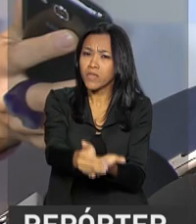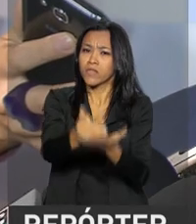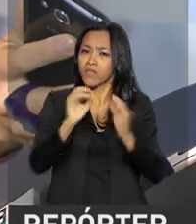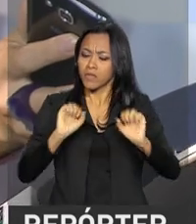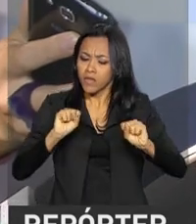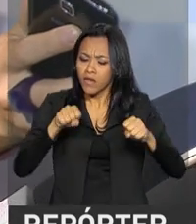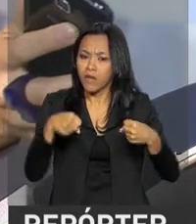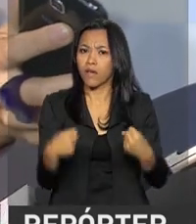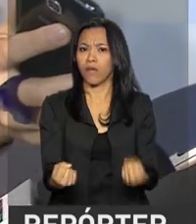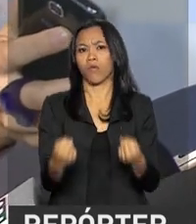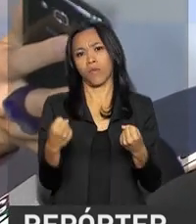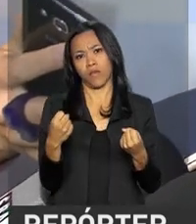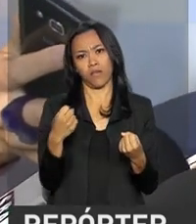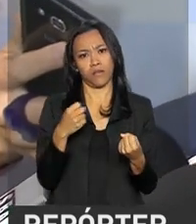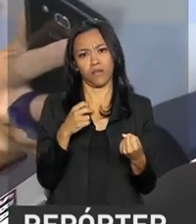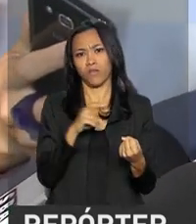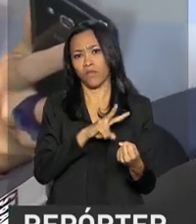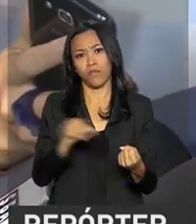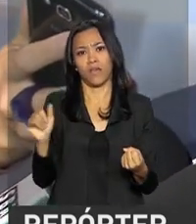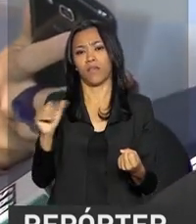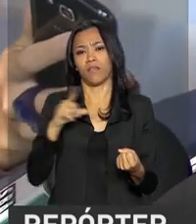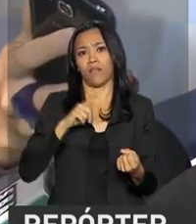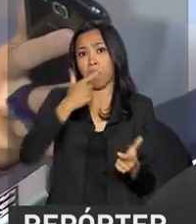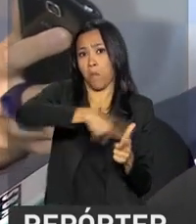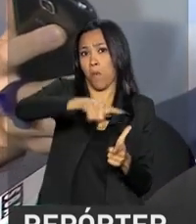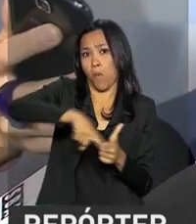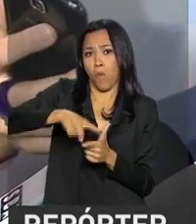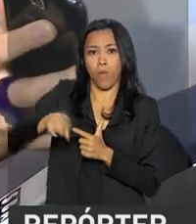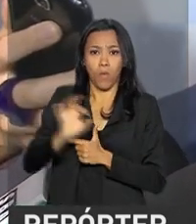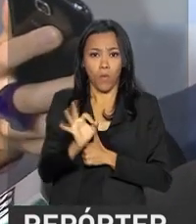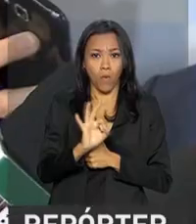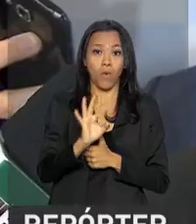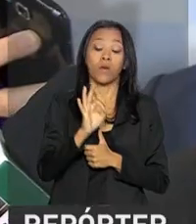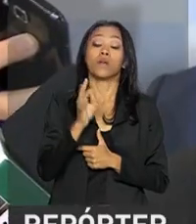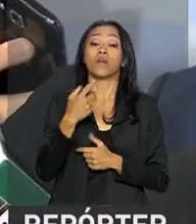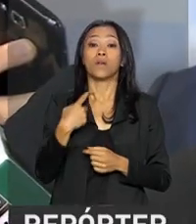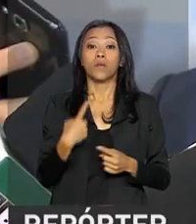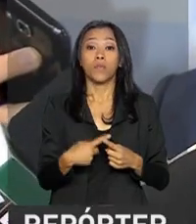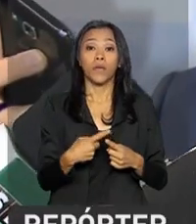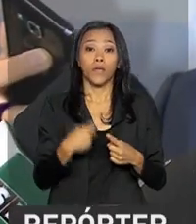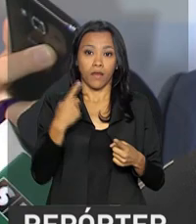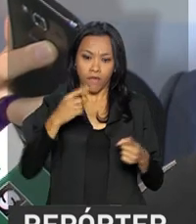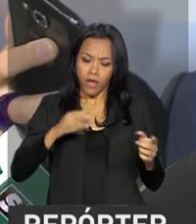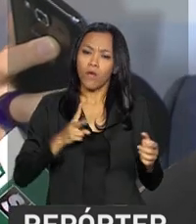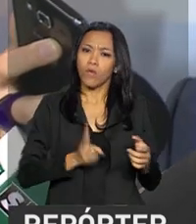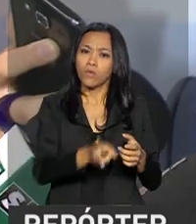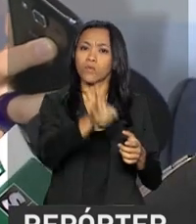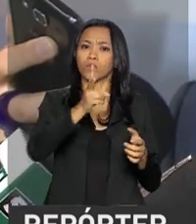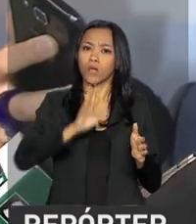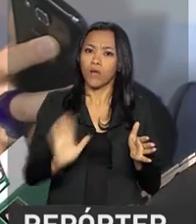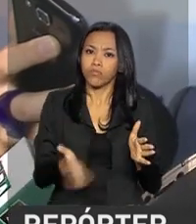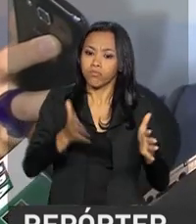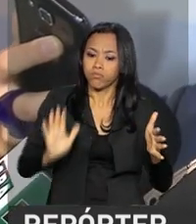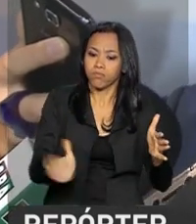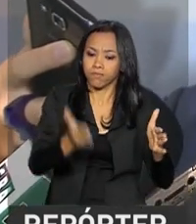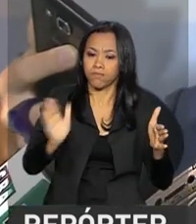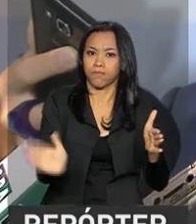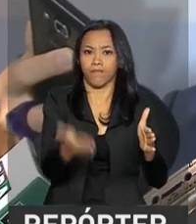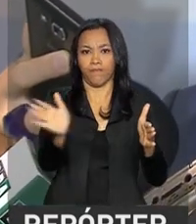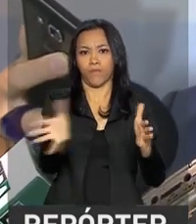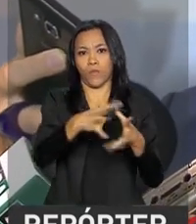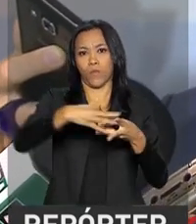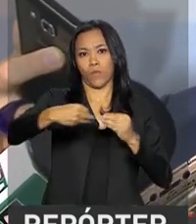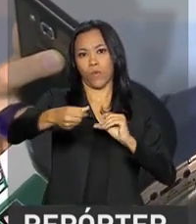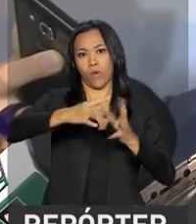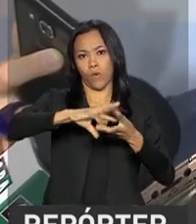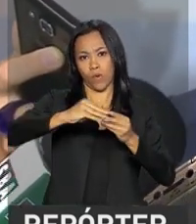forma nenhuma vai ter impacto até porque os nossos estoques estão muito ele fados a produção vai continuar alavancando a economia do brasil